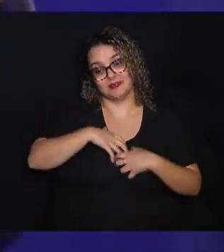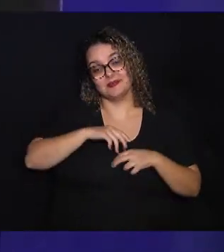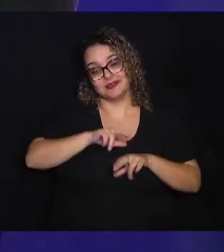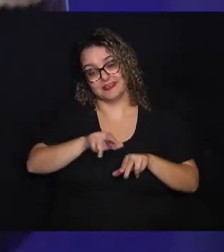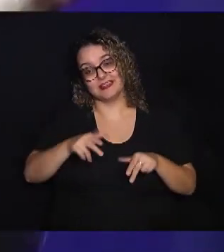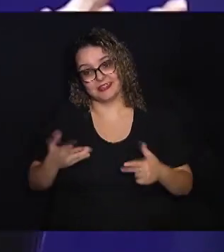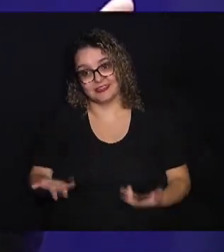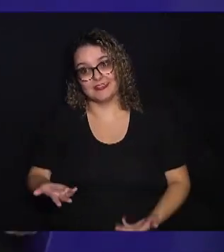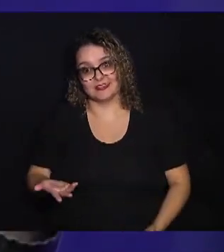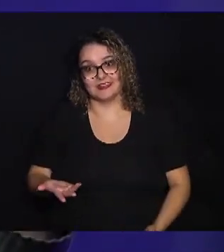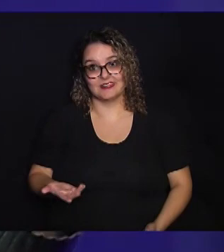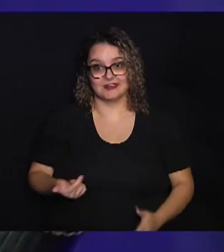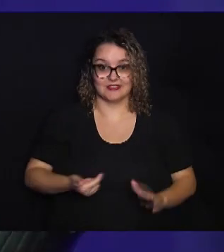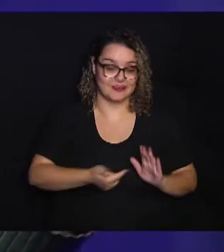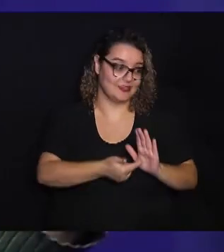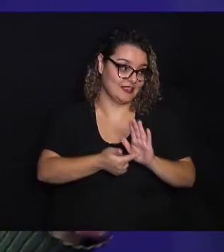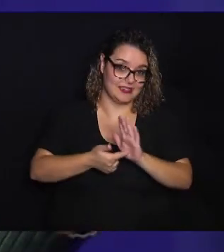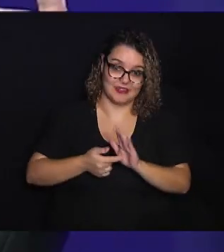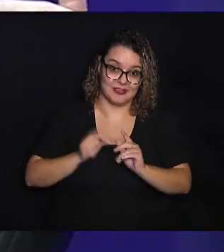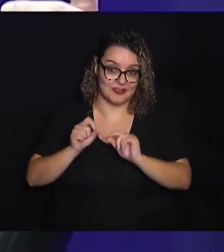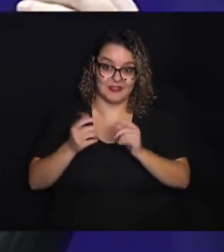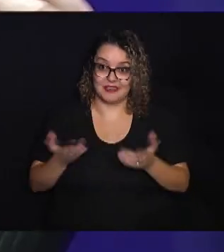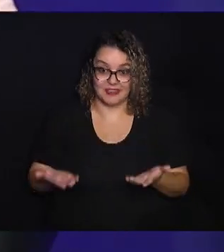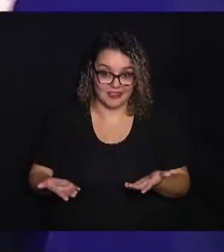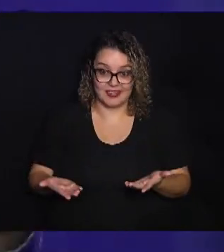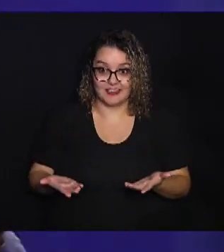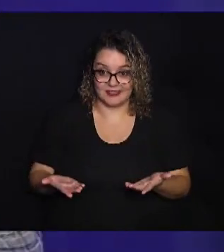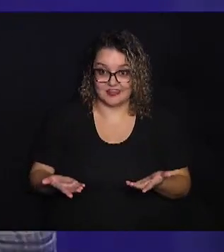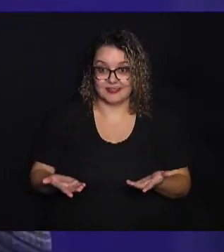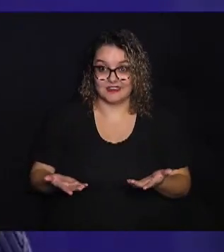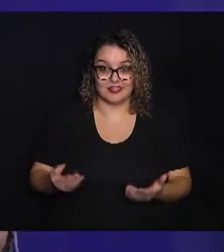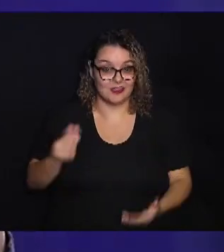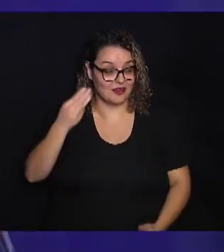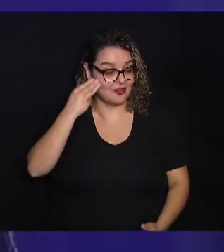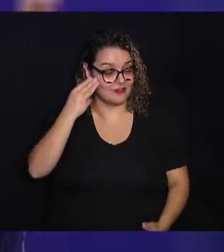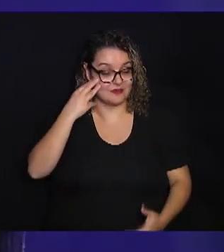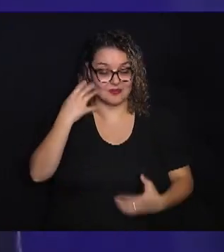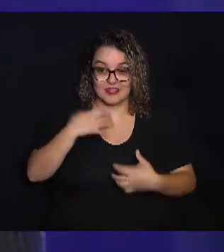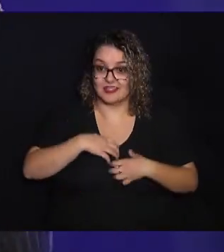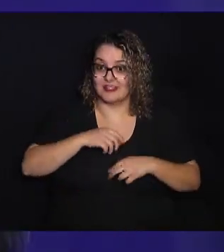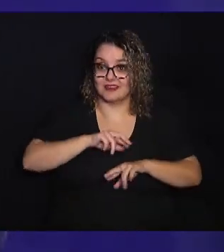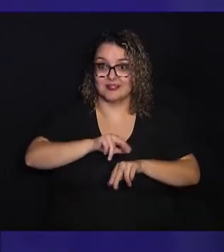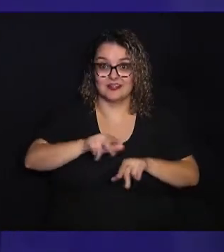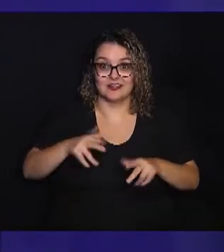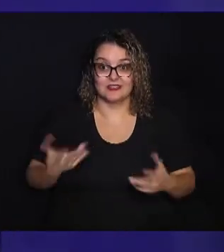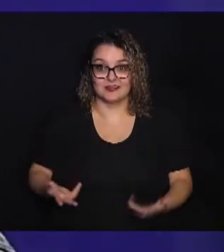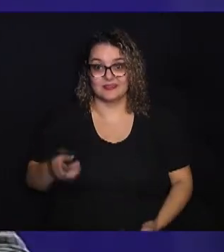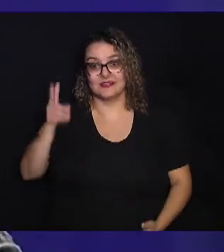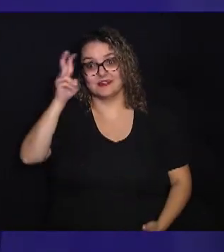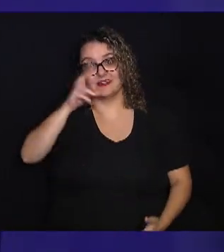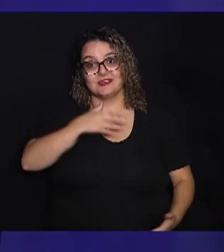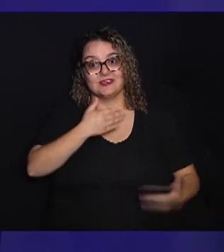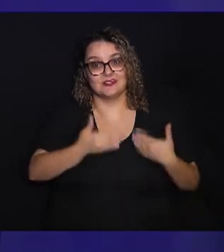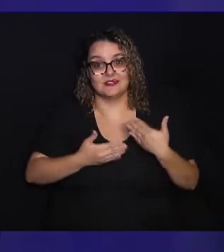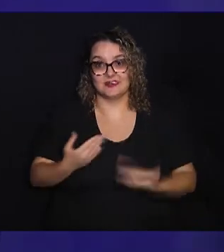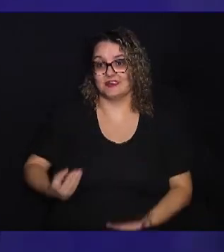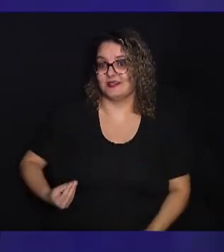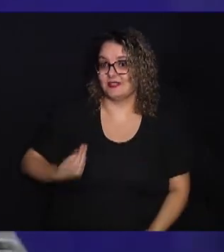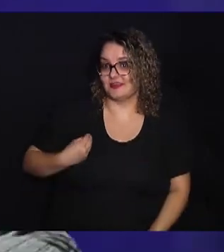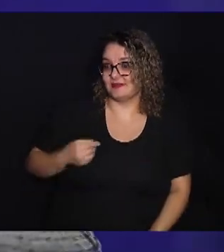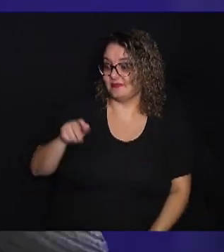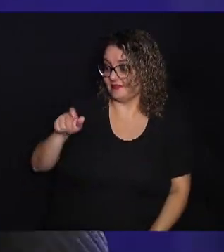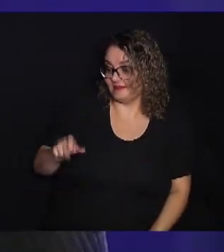né, essa exposição, o que que é? Quando, né, memórias afetivas, a história de vida do artista que